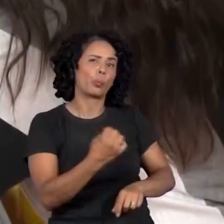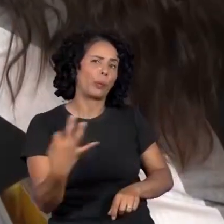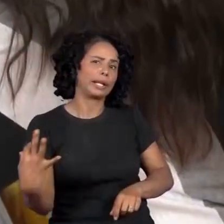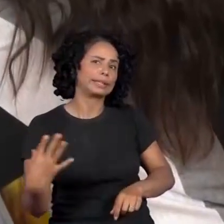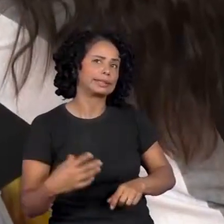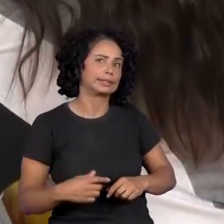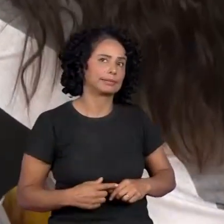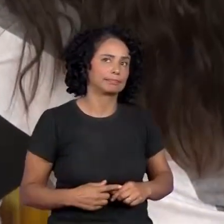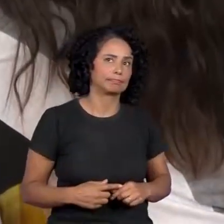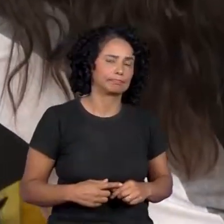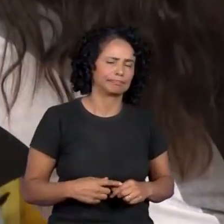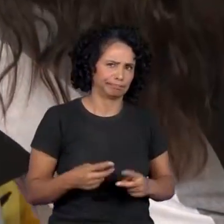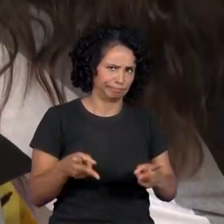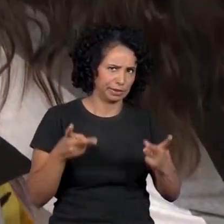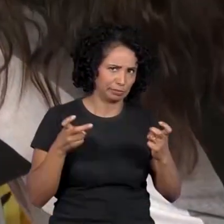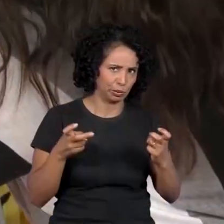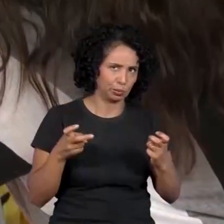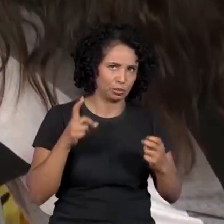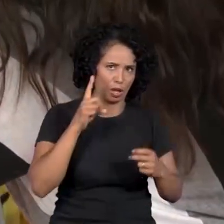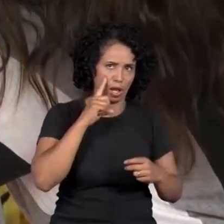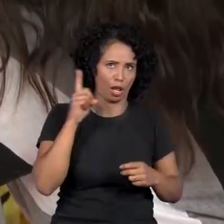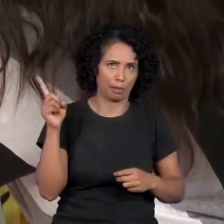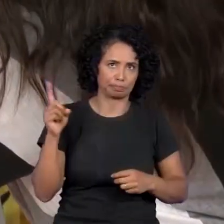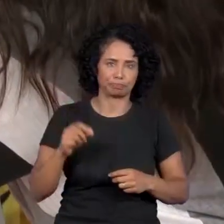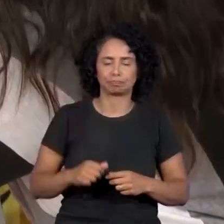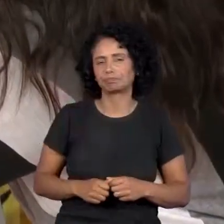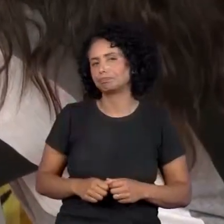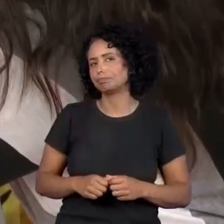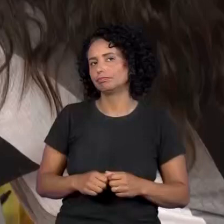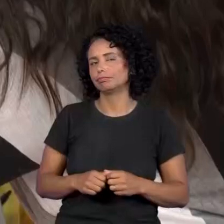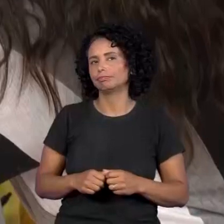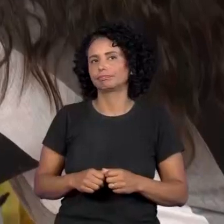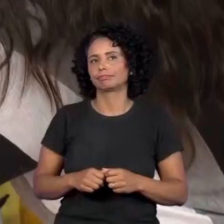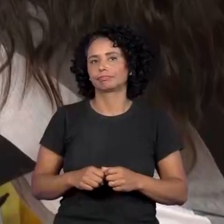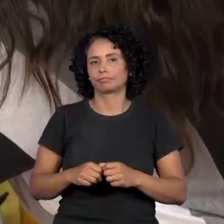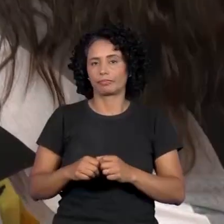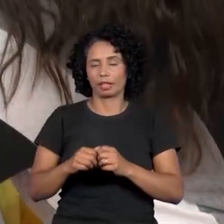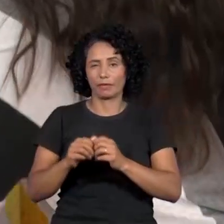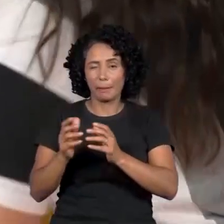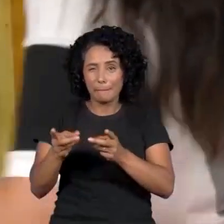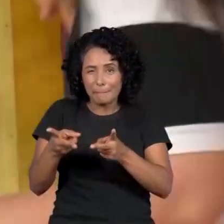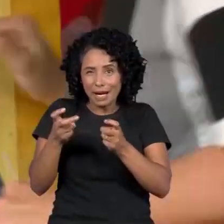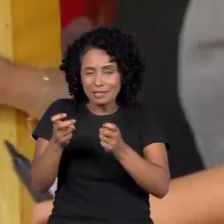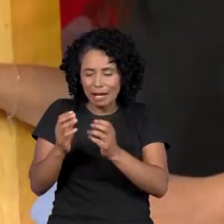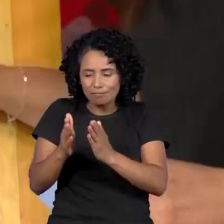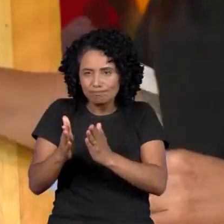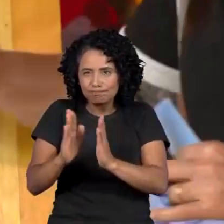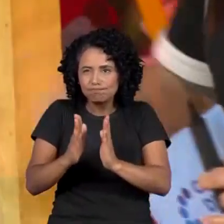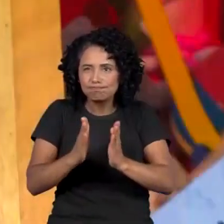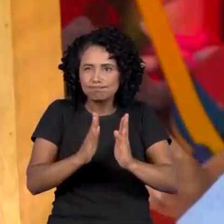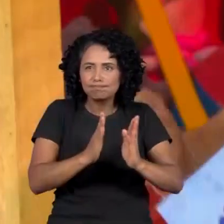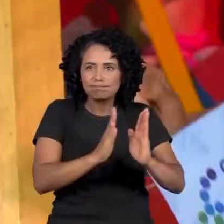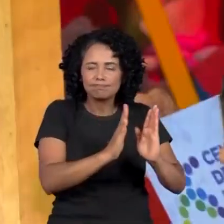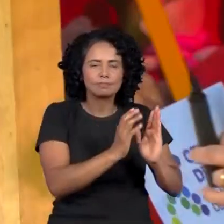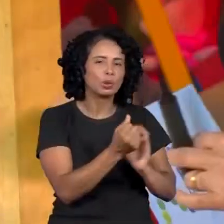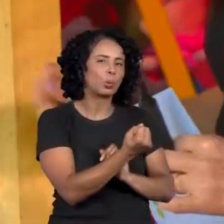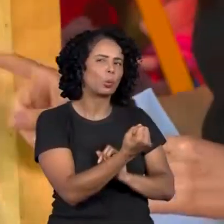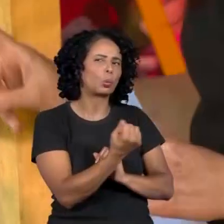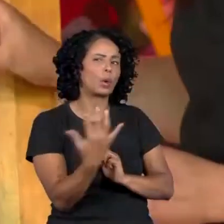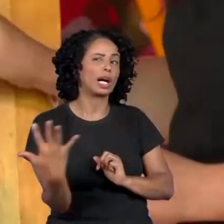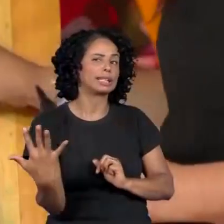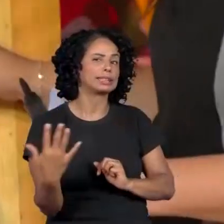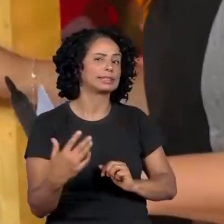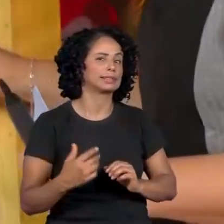mais para cá, para a gente poder ver a divisão aqui, ó. Em quantas partes eu dividi esse